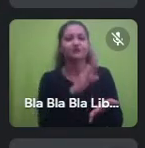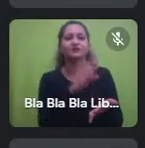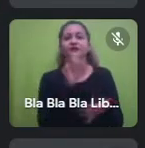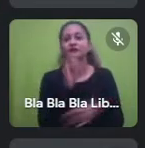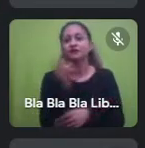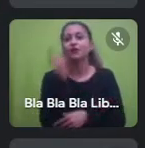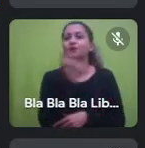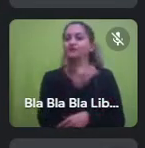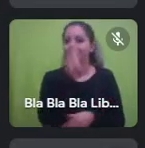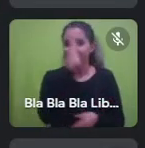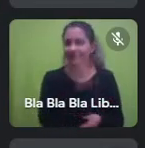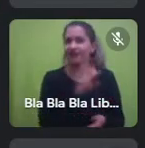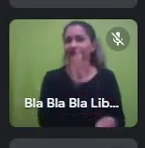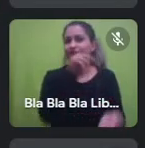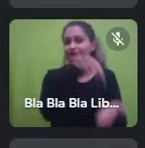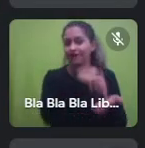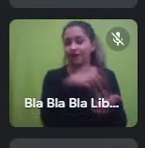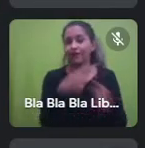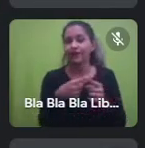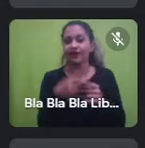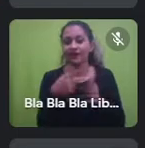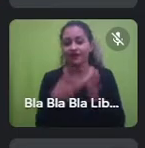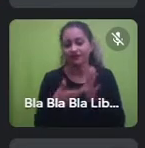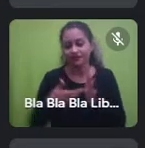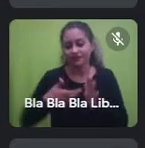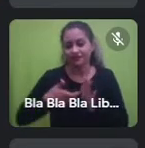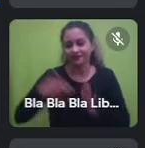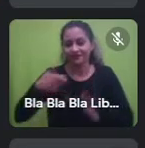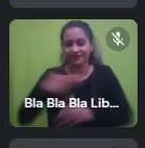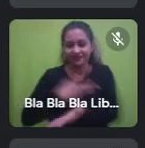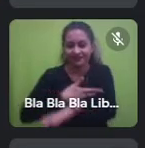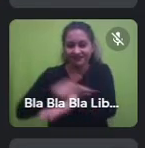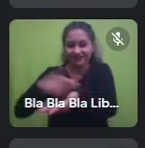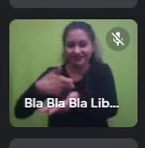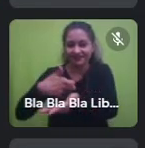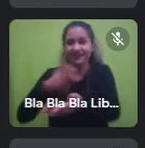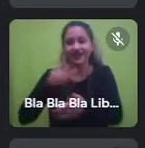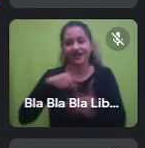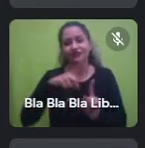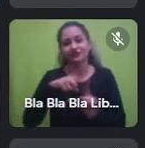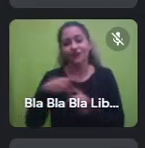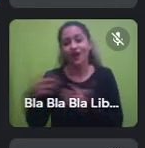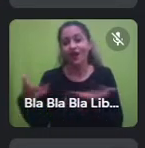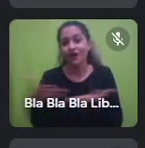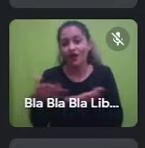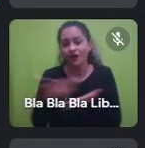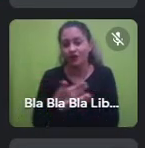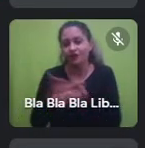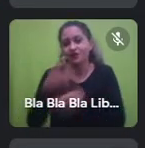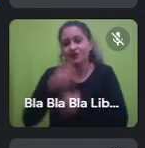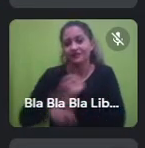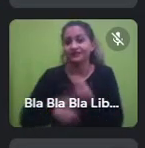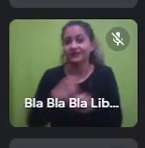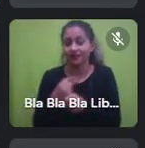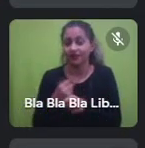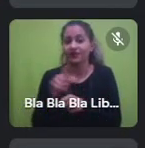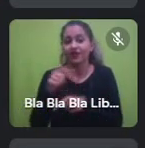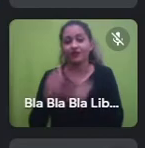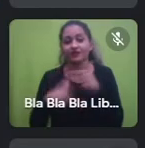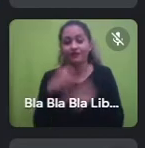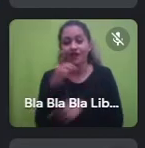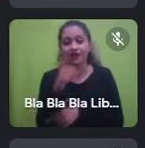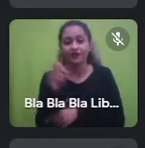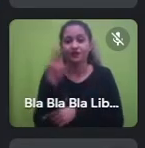fazer a campo, tá, gente? Fazer a coleta de sangue, que é uma metodologia que a gente está adotando agora, a partir desse ano, que é o trabalho de